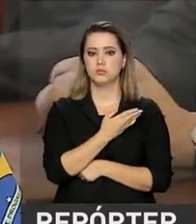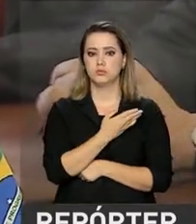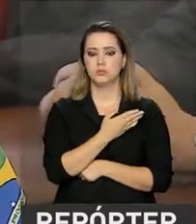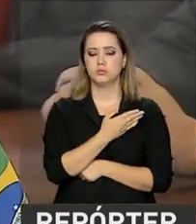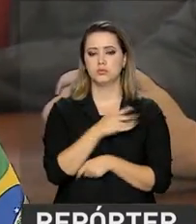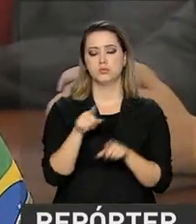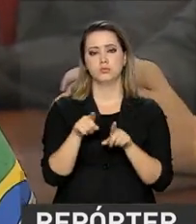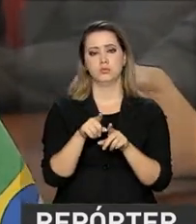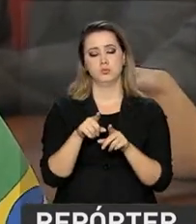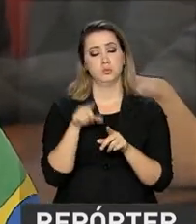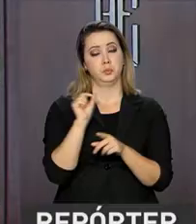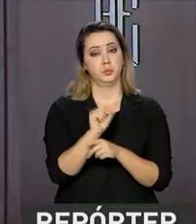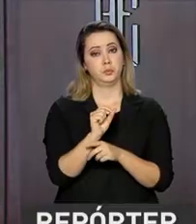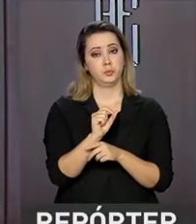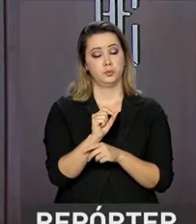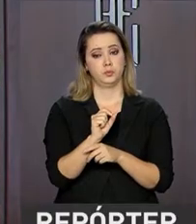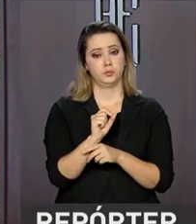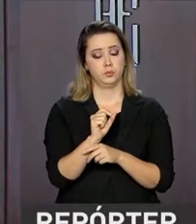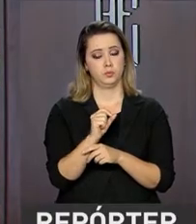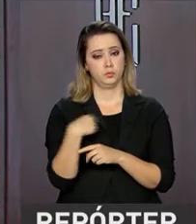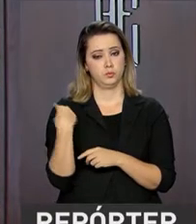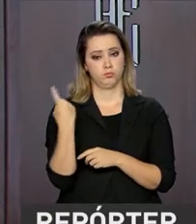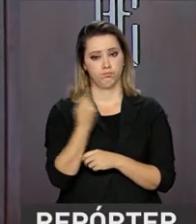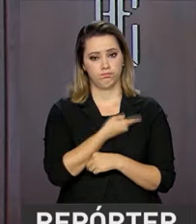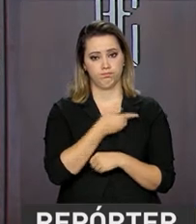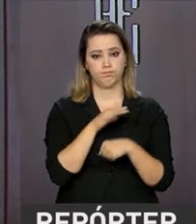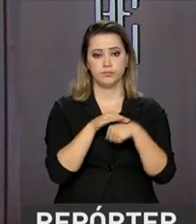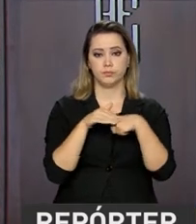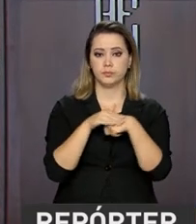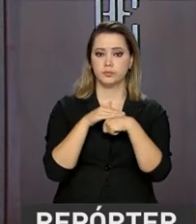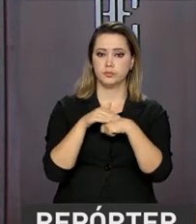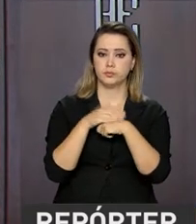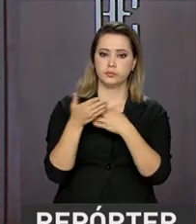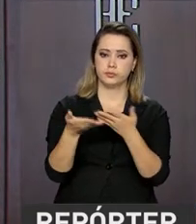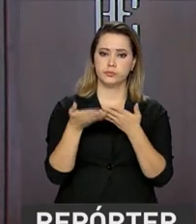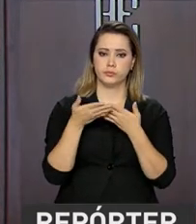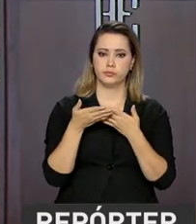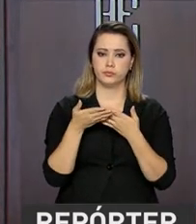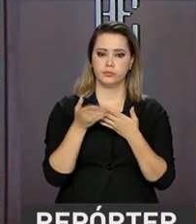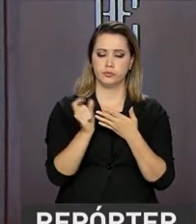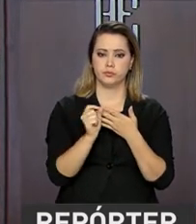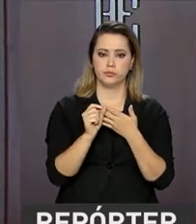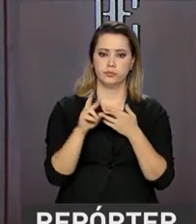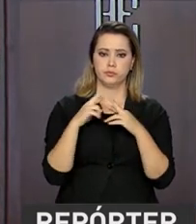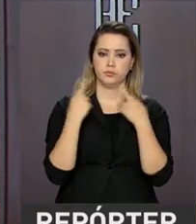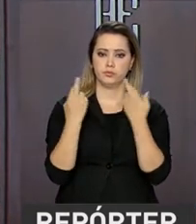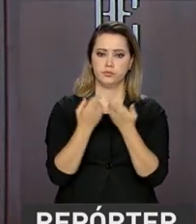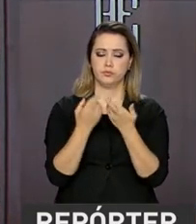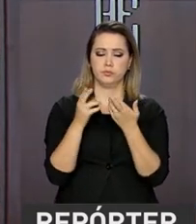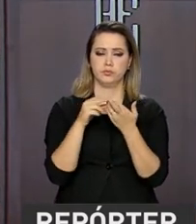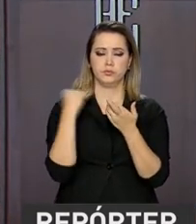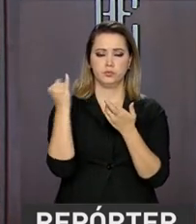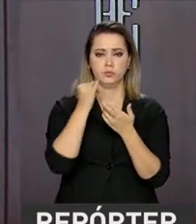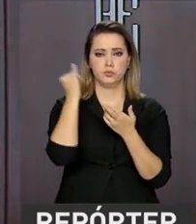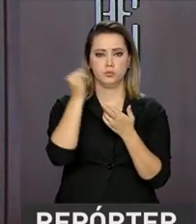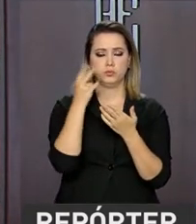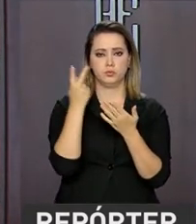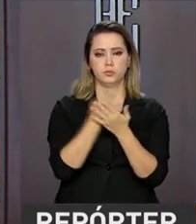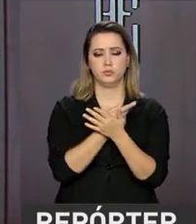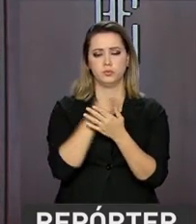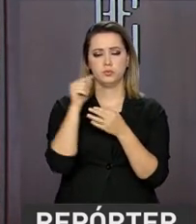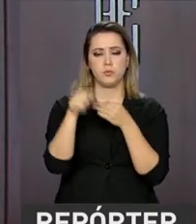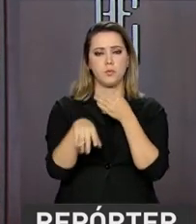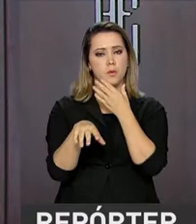no itamaraty nossa conversa vem na sequência de uma reunião muito importante acontecido aqui no